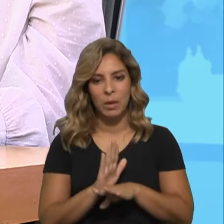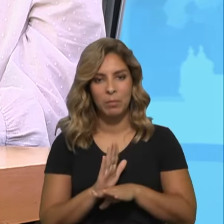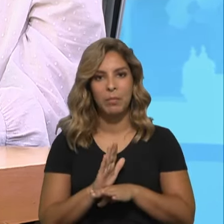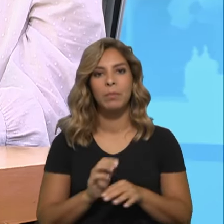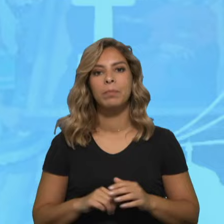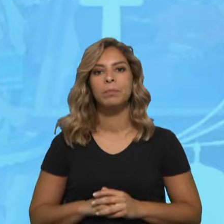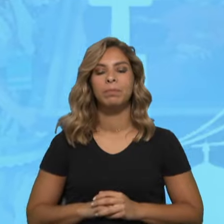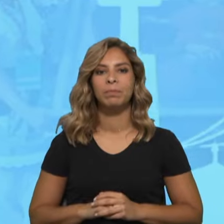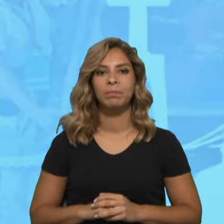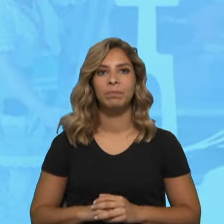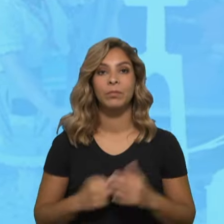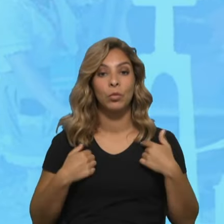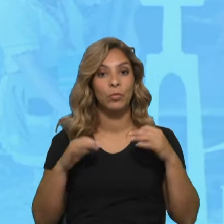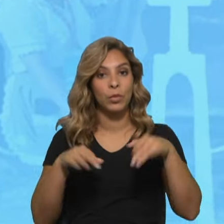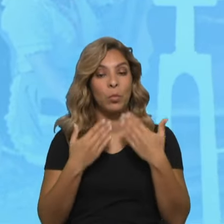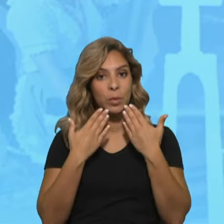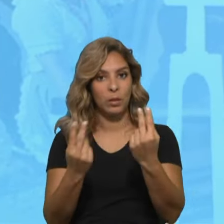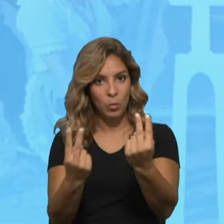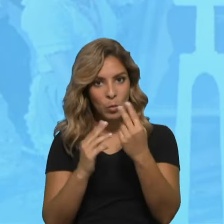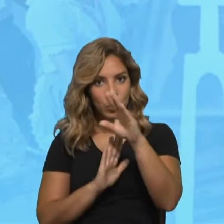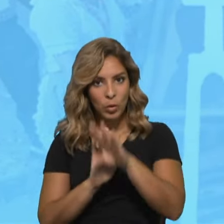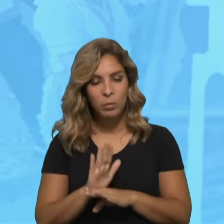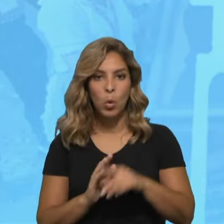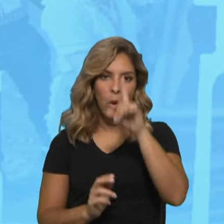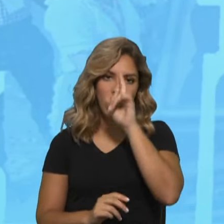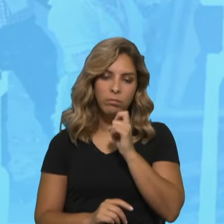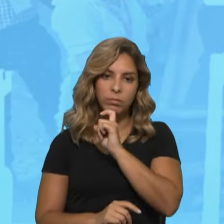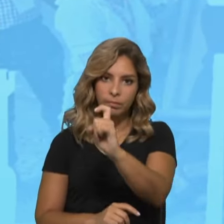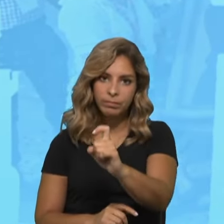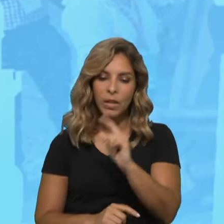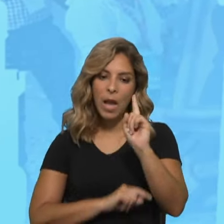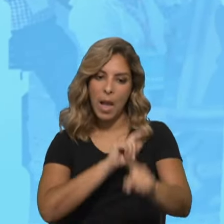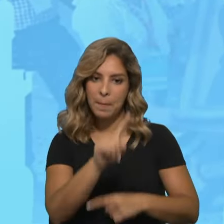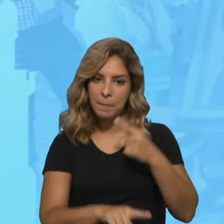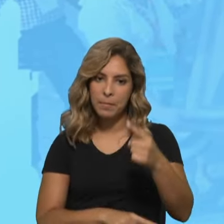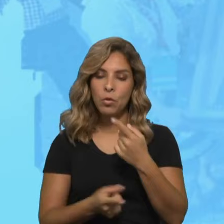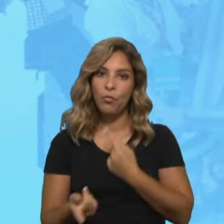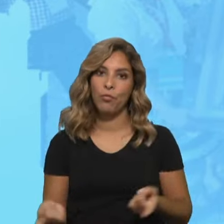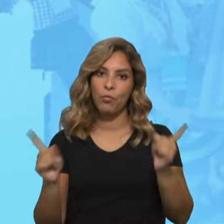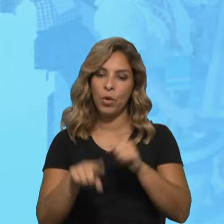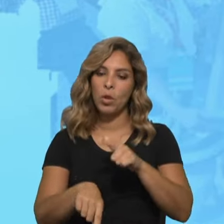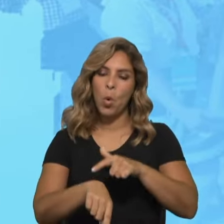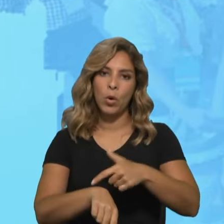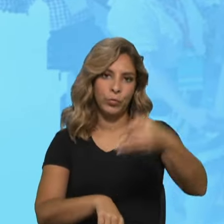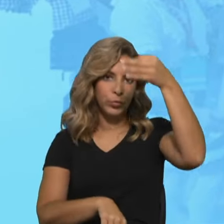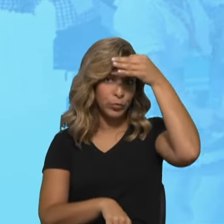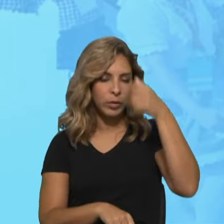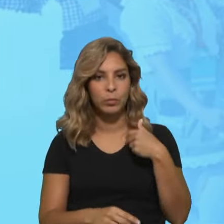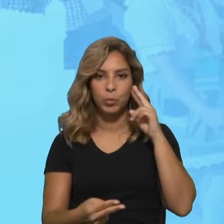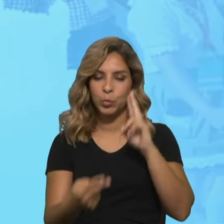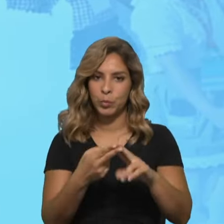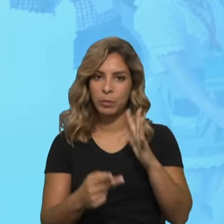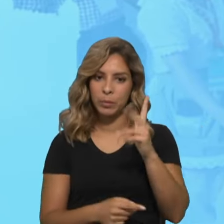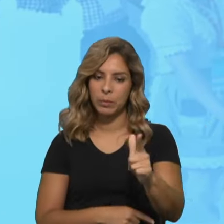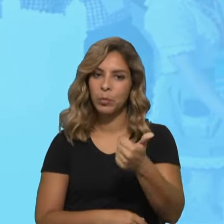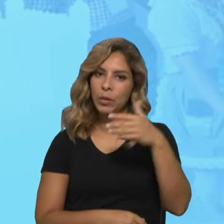eh eu termino a agradecer a Sena atenção lembro que amanhã estaremos de volta à mesma hora até lá tenha uma